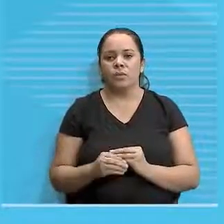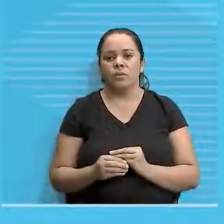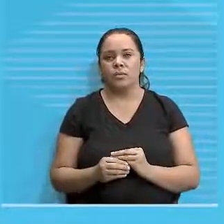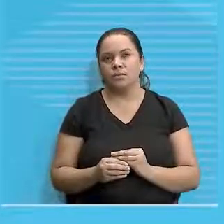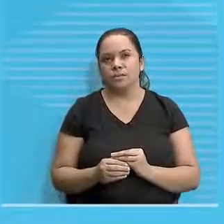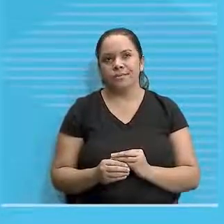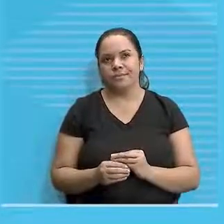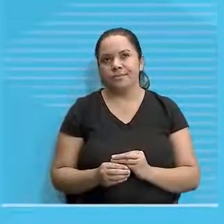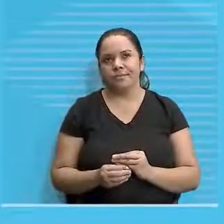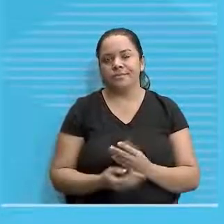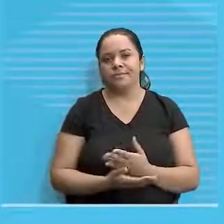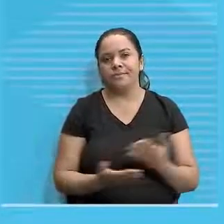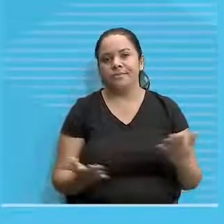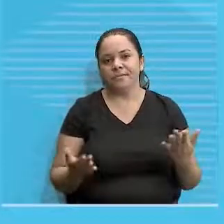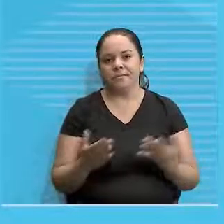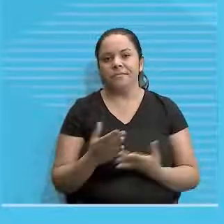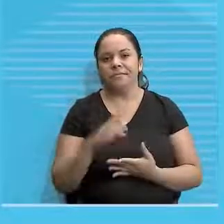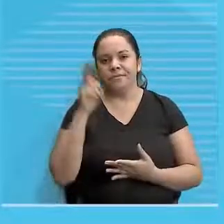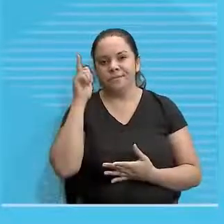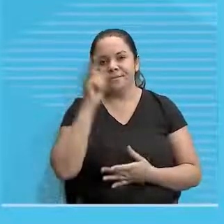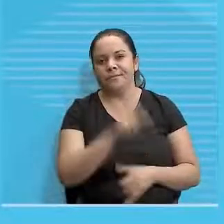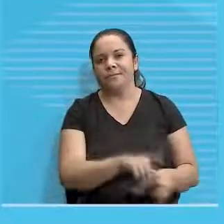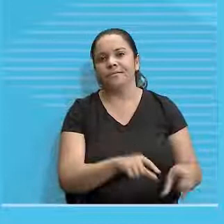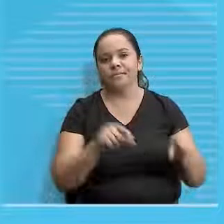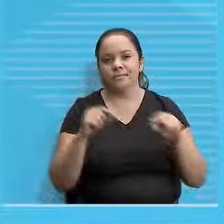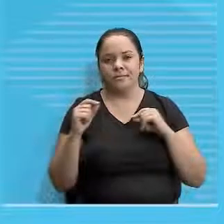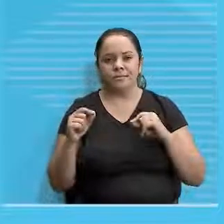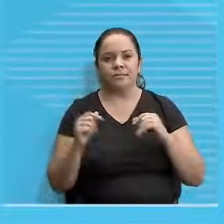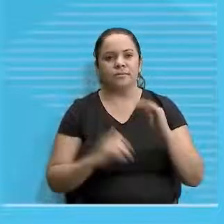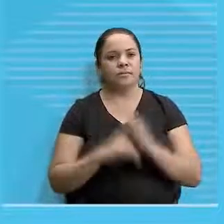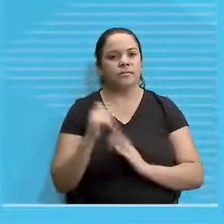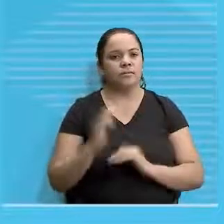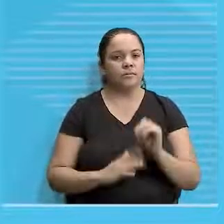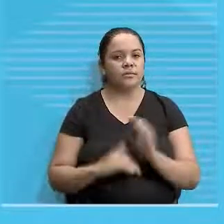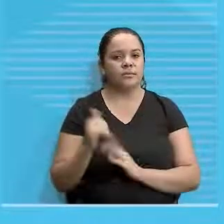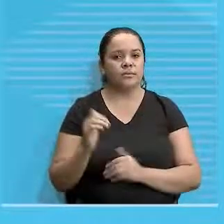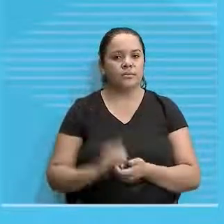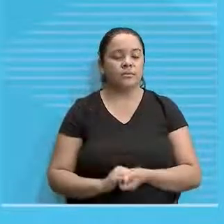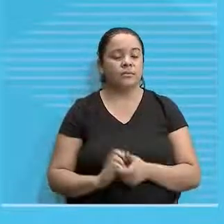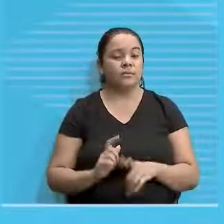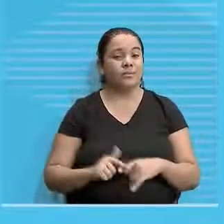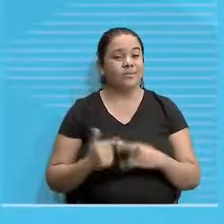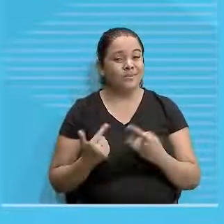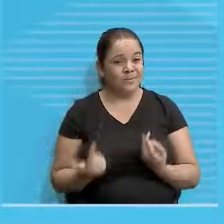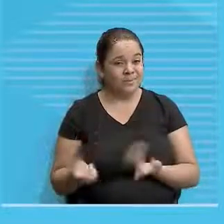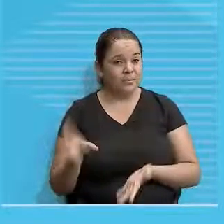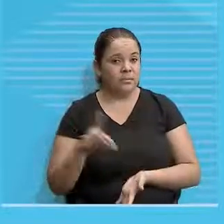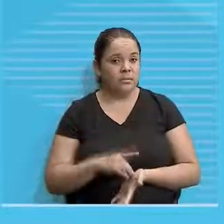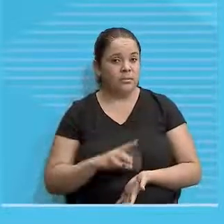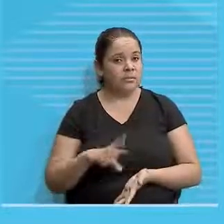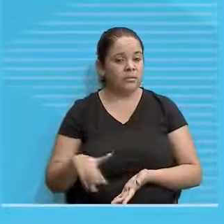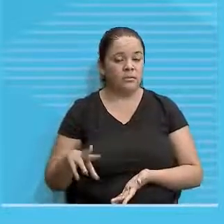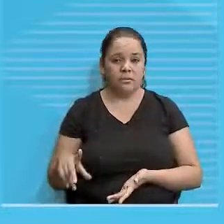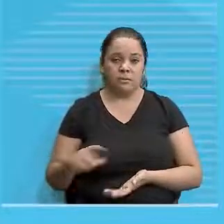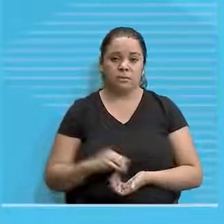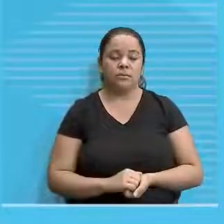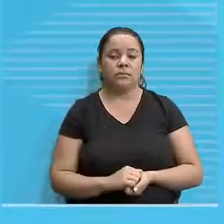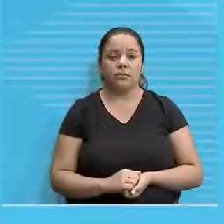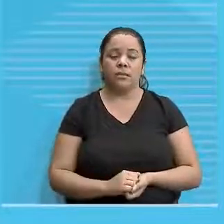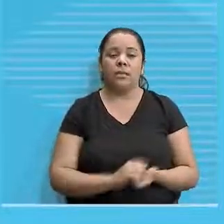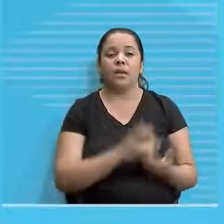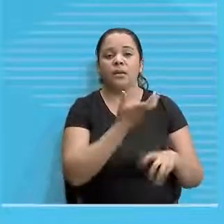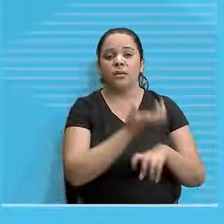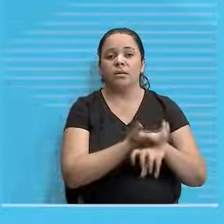conseguissem escolher uma profissão. Mas a gente aprendeu aqui que a nossa disciplina Projeto de Vida, ela vai